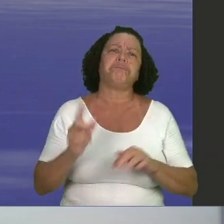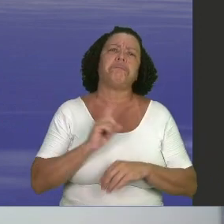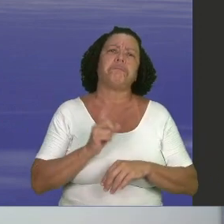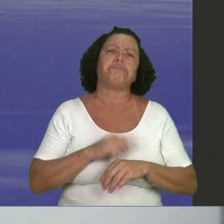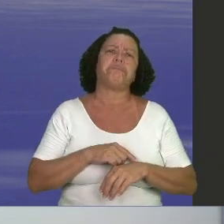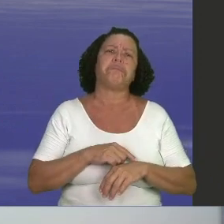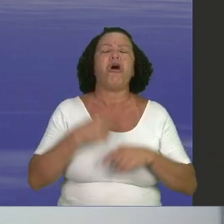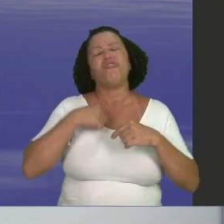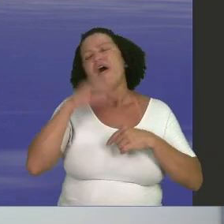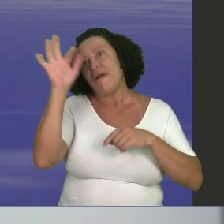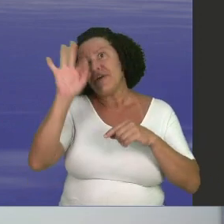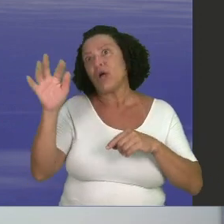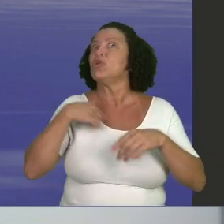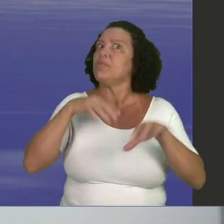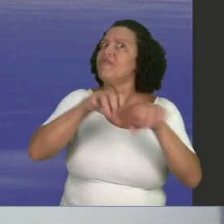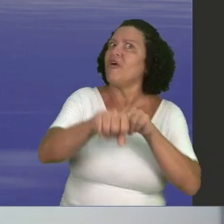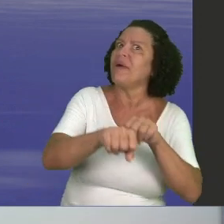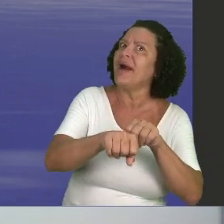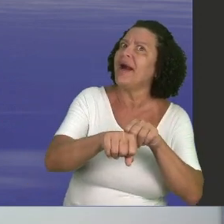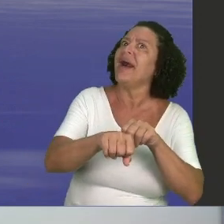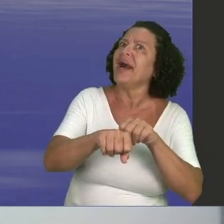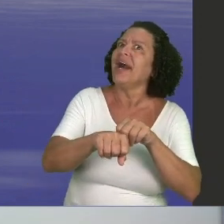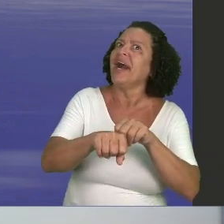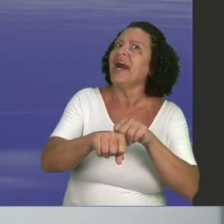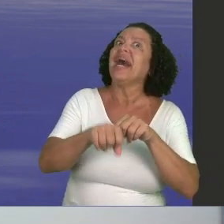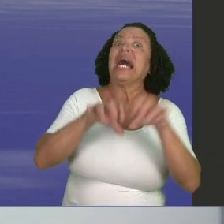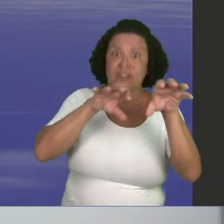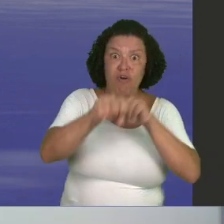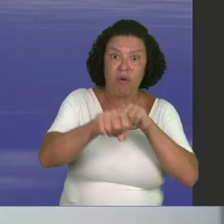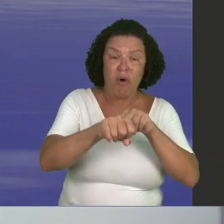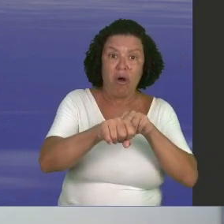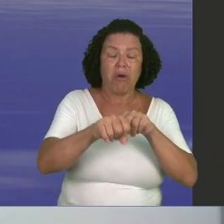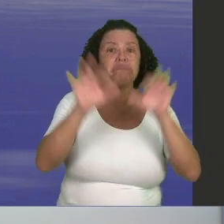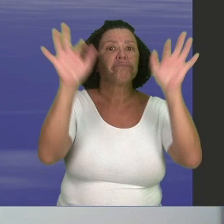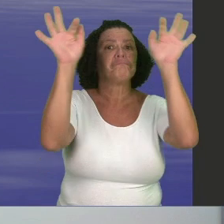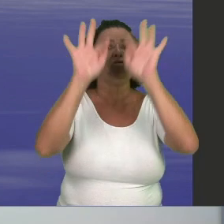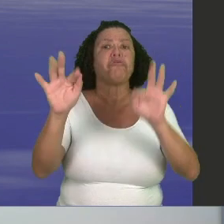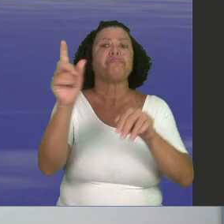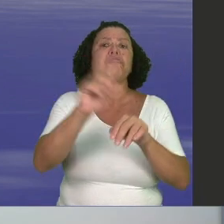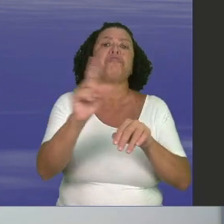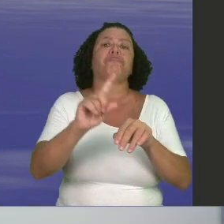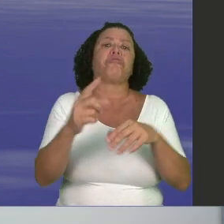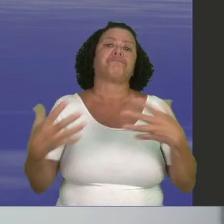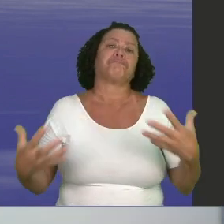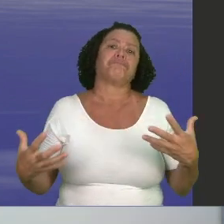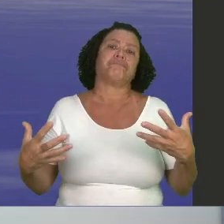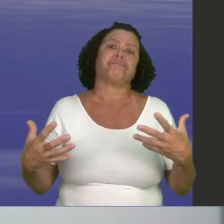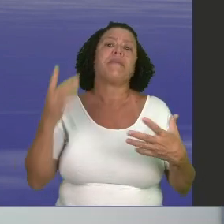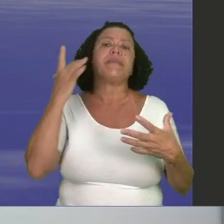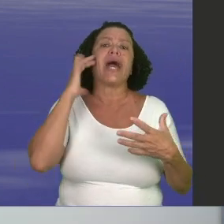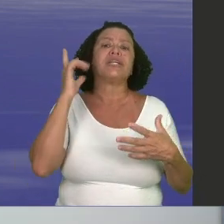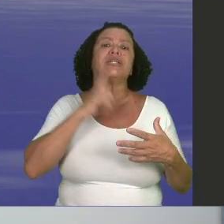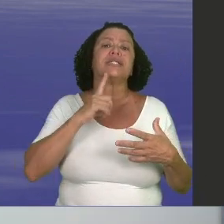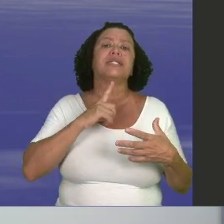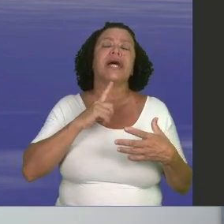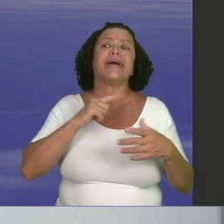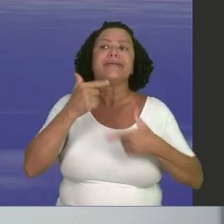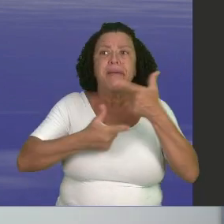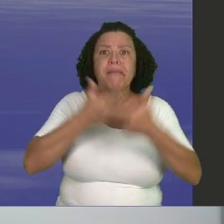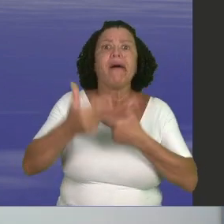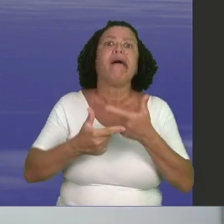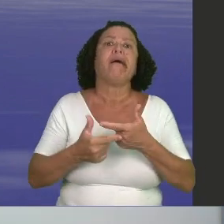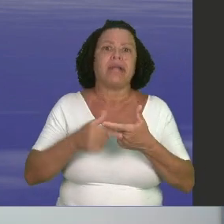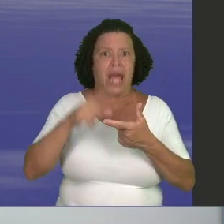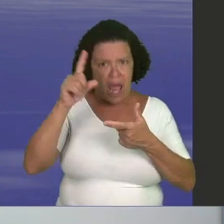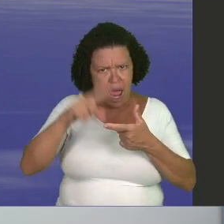vou ser feliz quando me formar. Se formou, e agora? Não se sentiu feliz porque acha que tem que ter emprego. E é